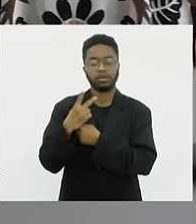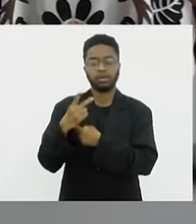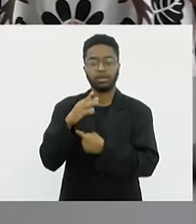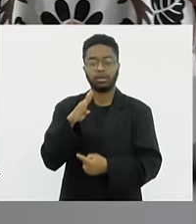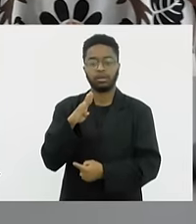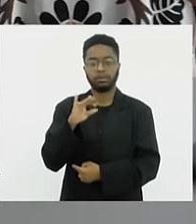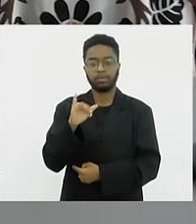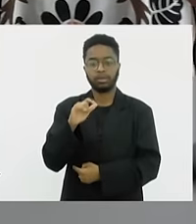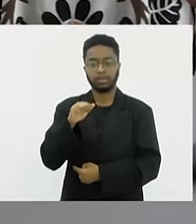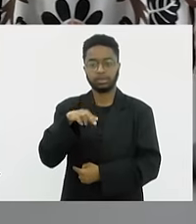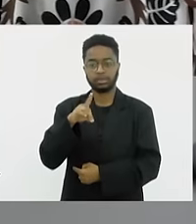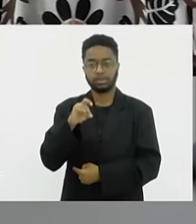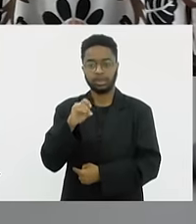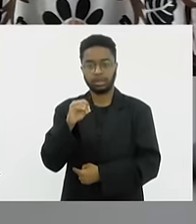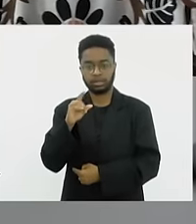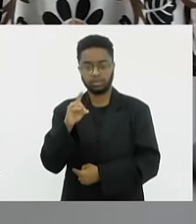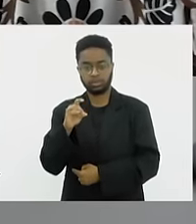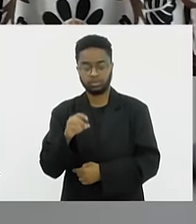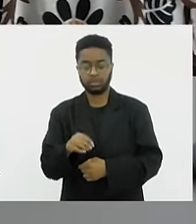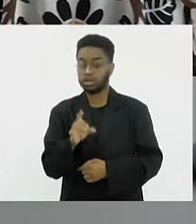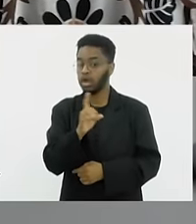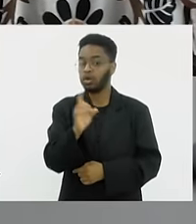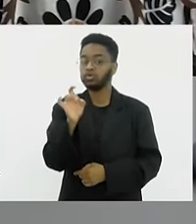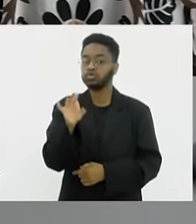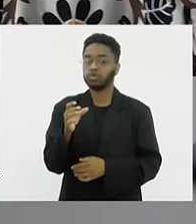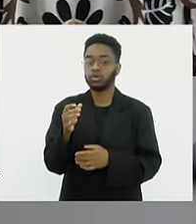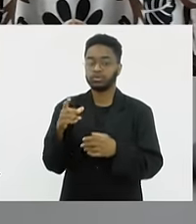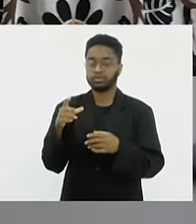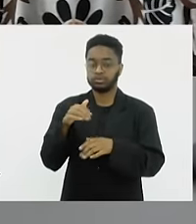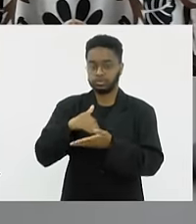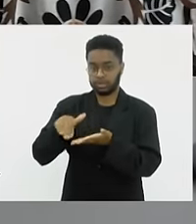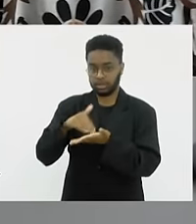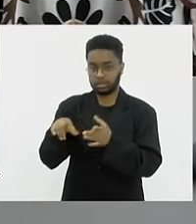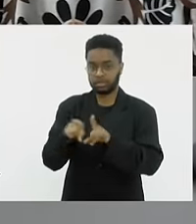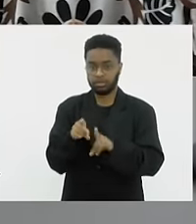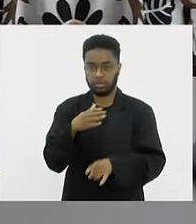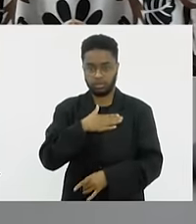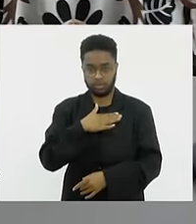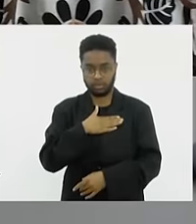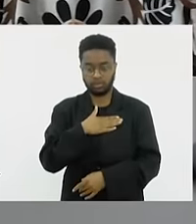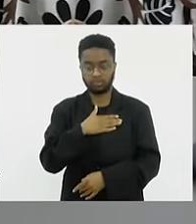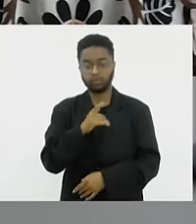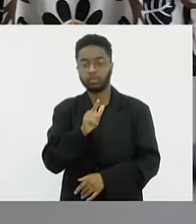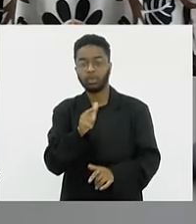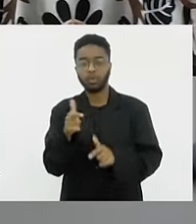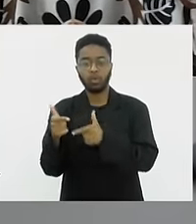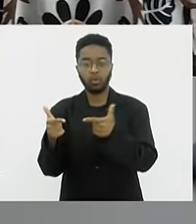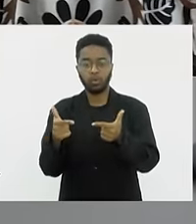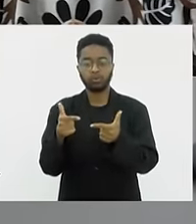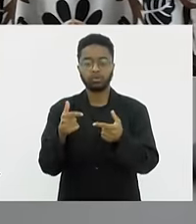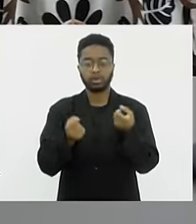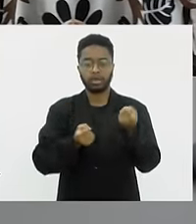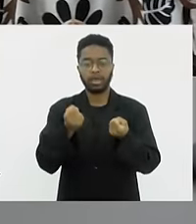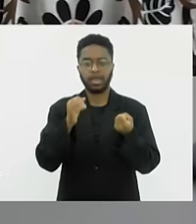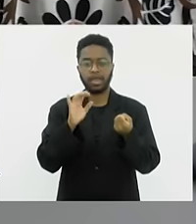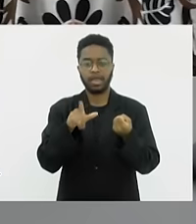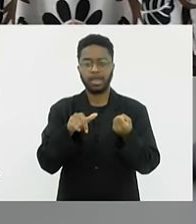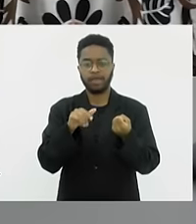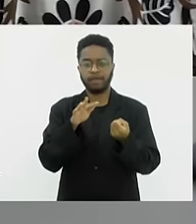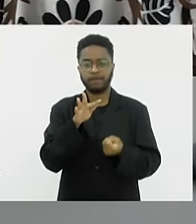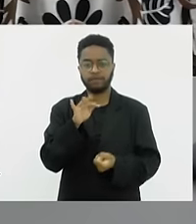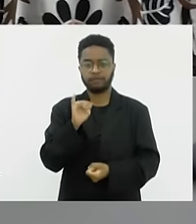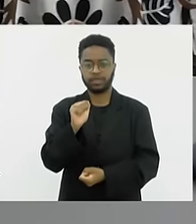Presidente, por favor. Blindado só o do secretário e o meu. E os veículos são Fiat